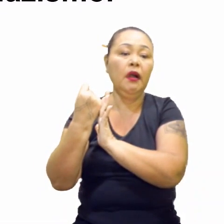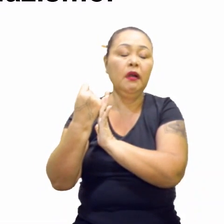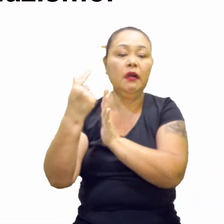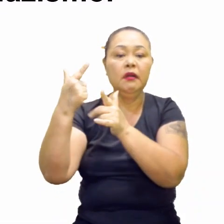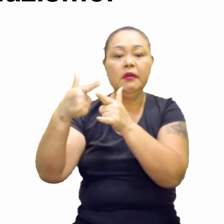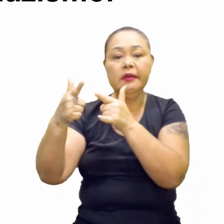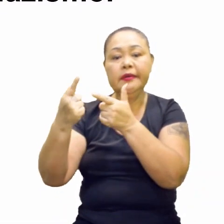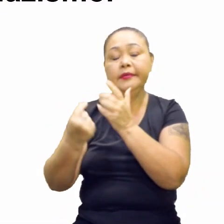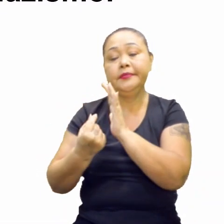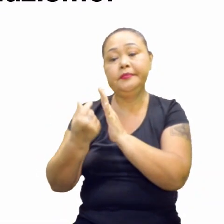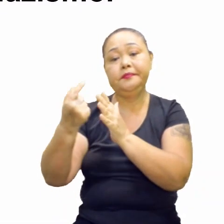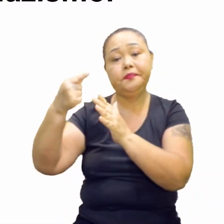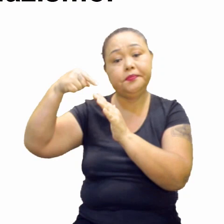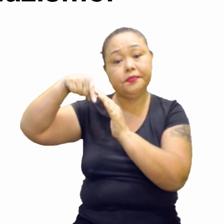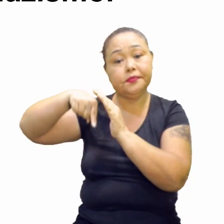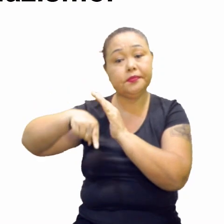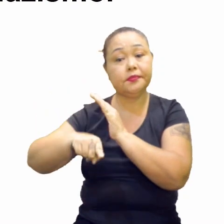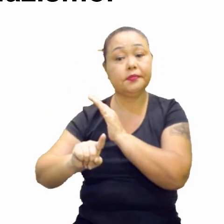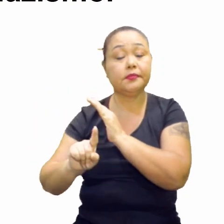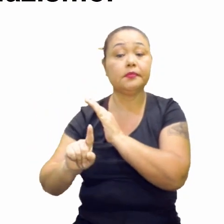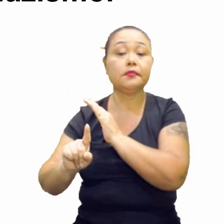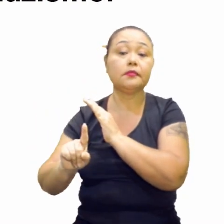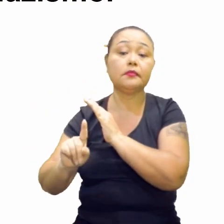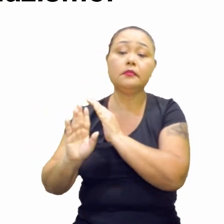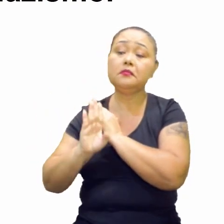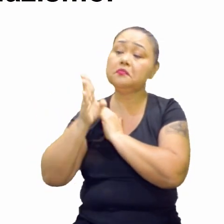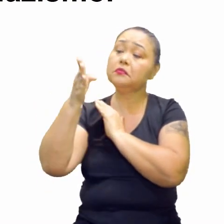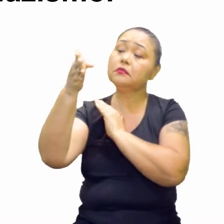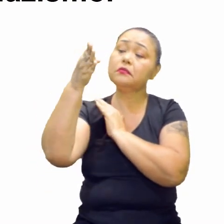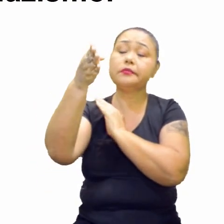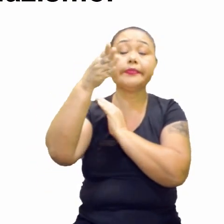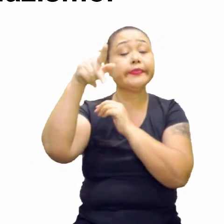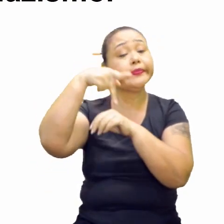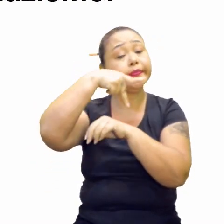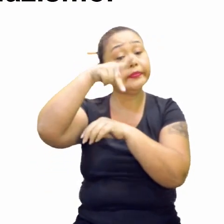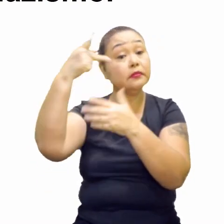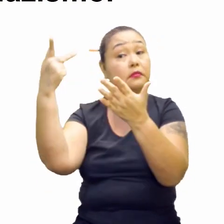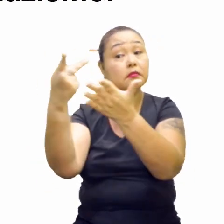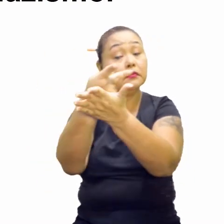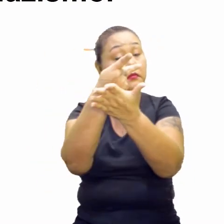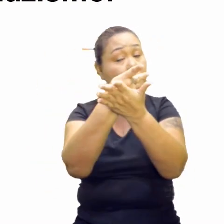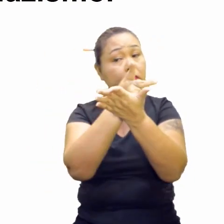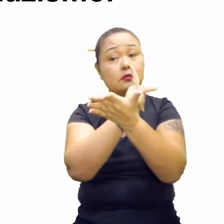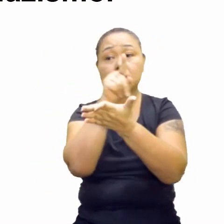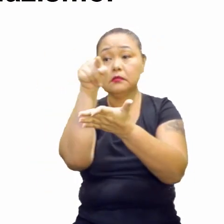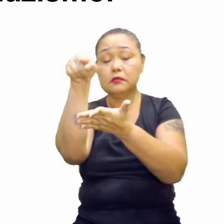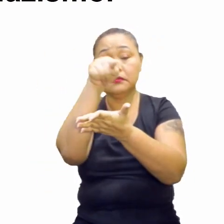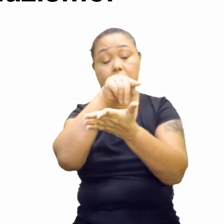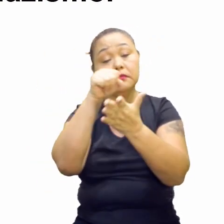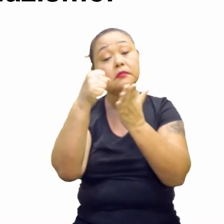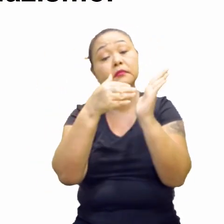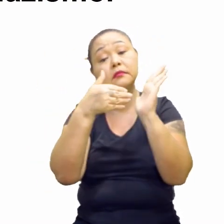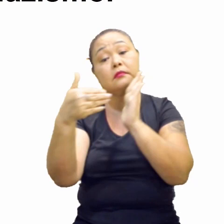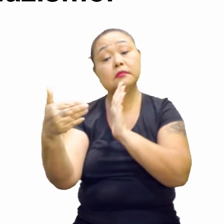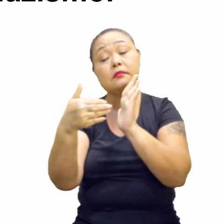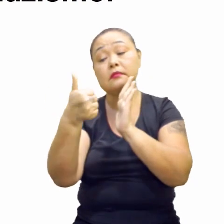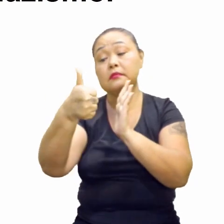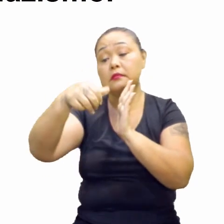econômica profunda atingiu diversos países do mundo durante a década de 30.